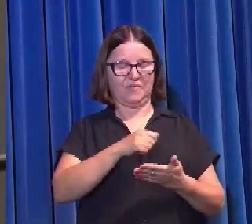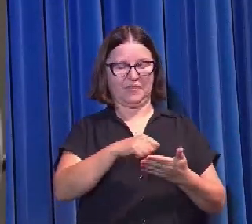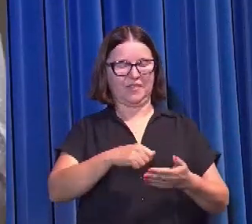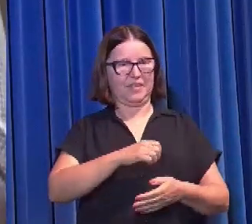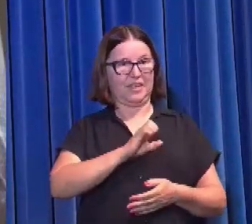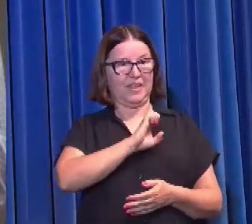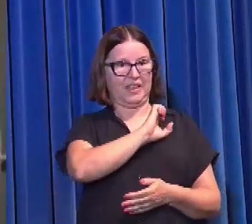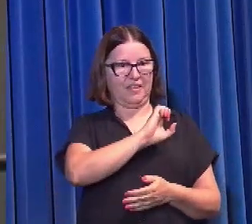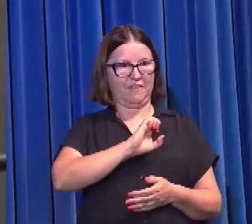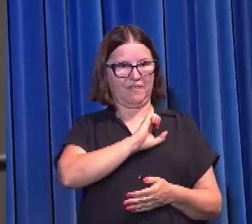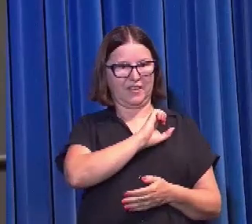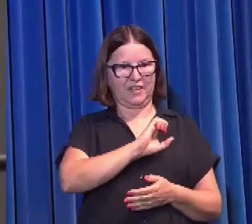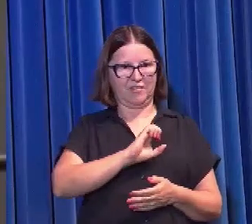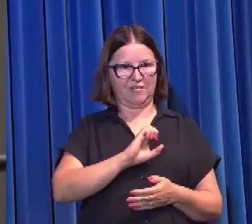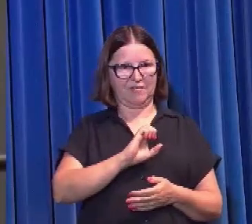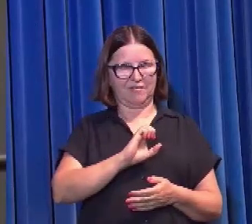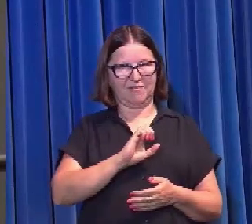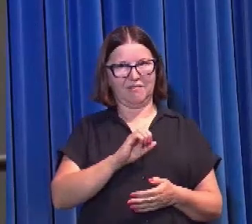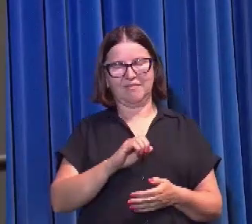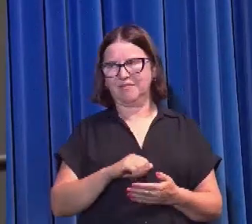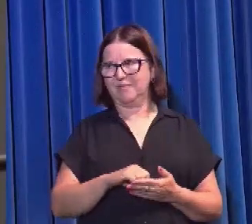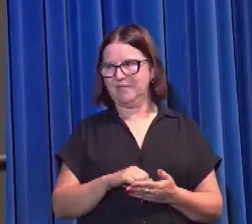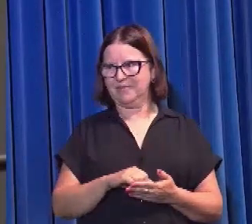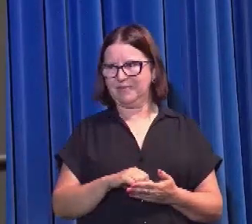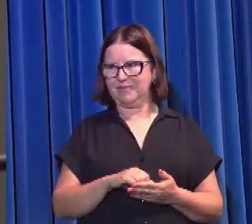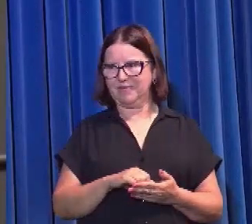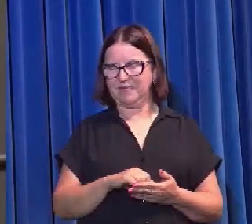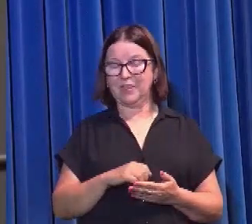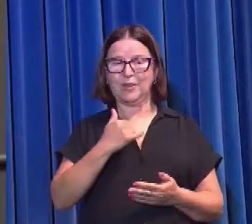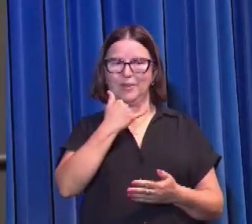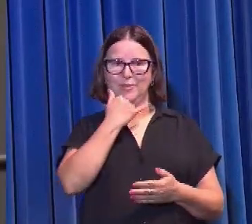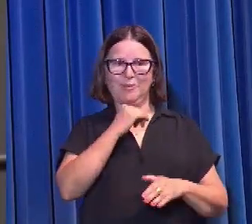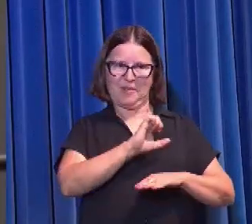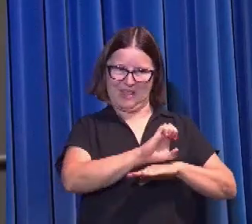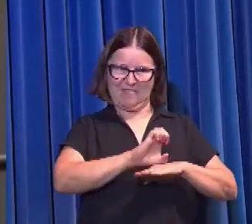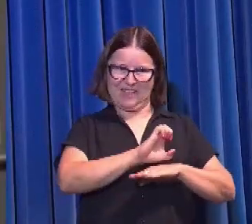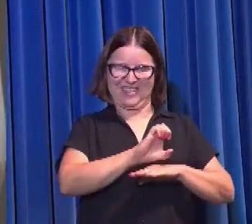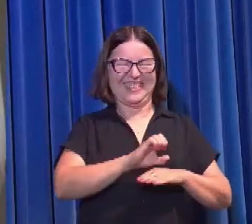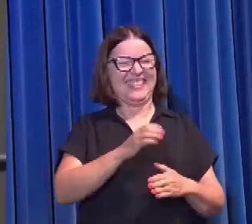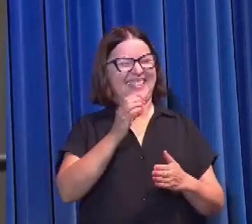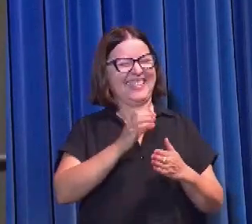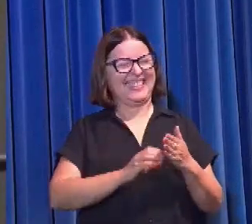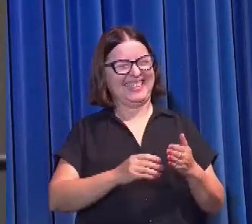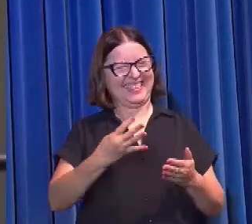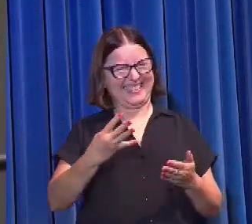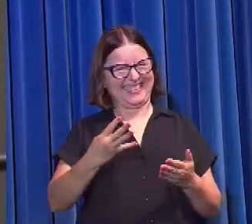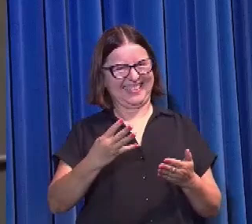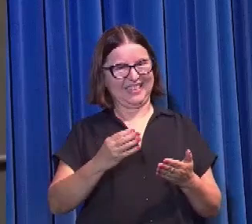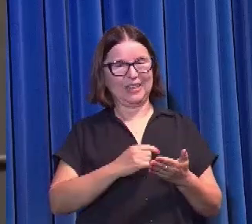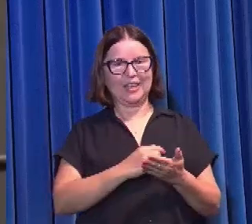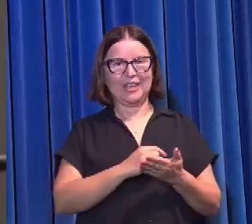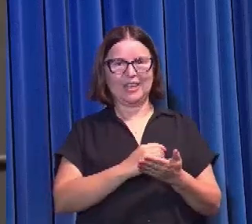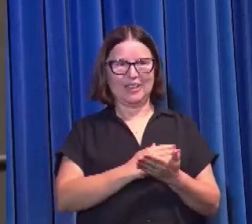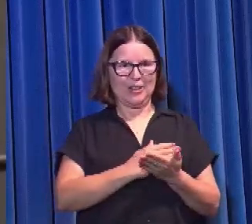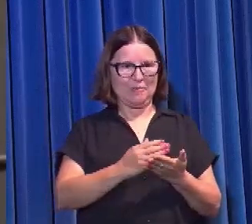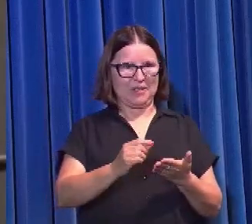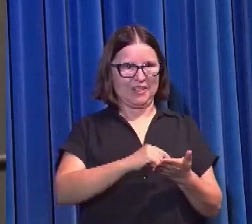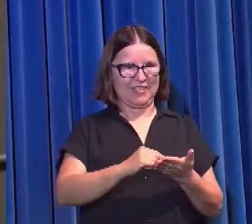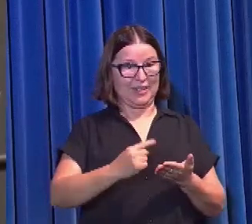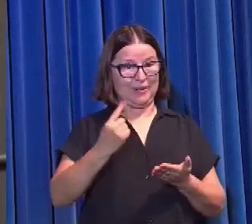4. Nós vamos estudar nessa noite, contemplar o texto bíblico do versículo 1